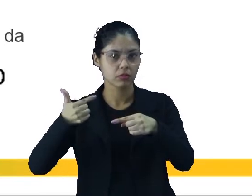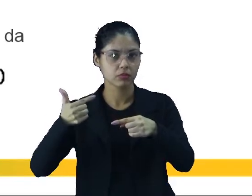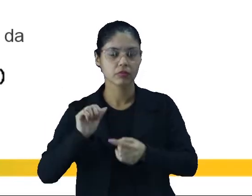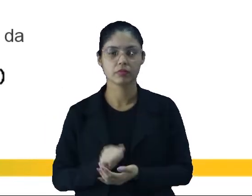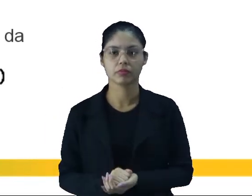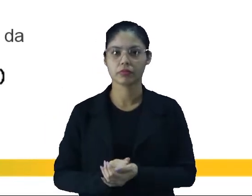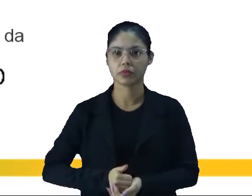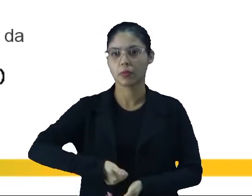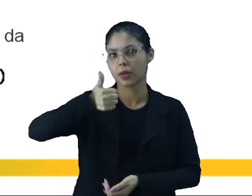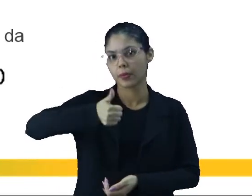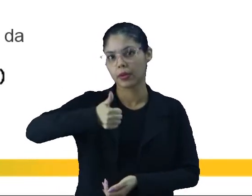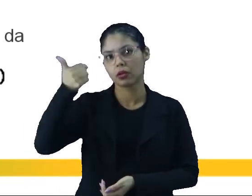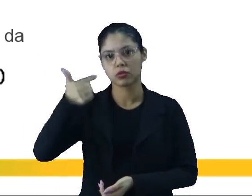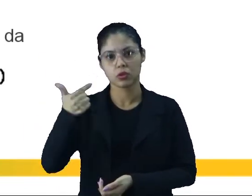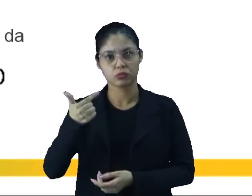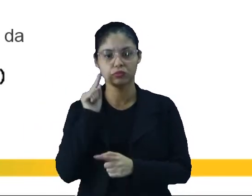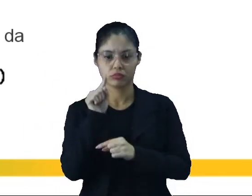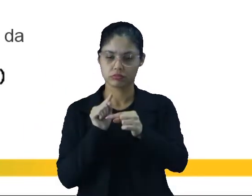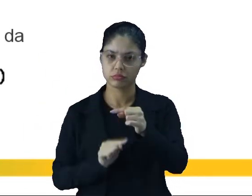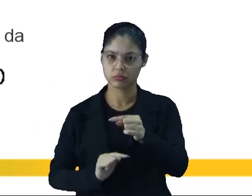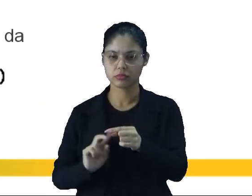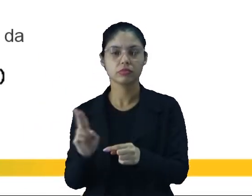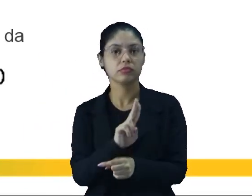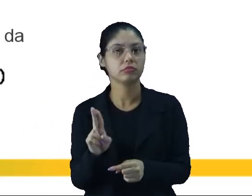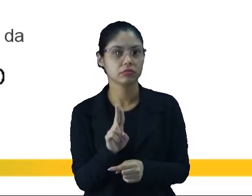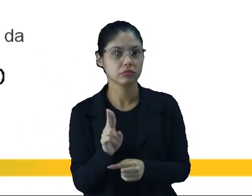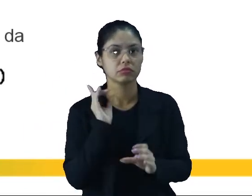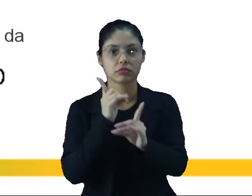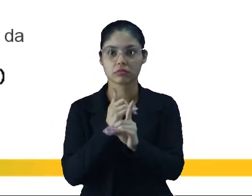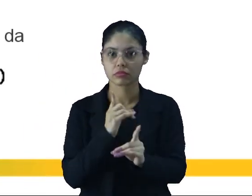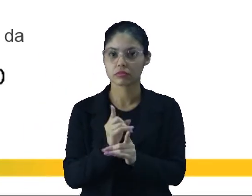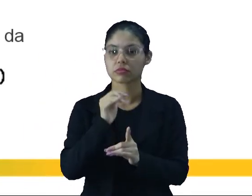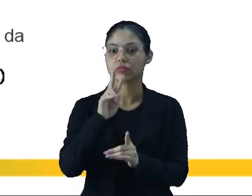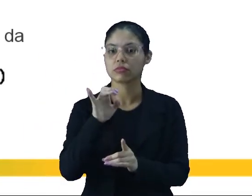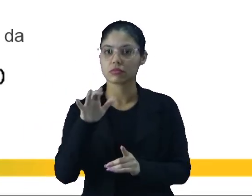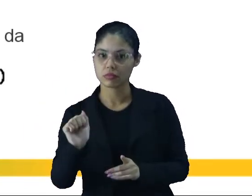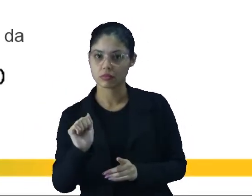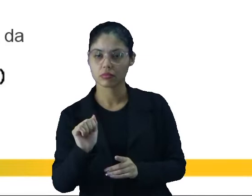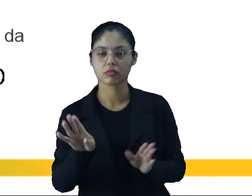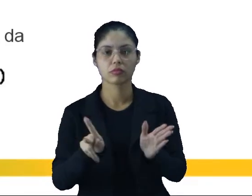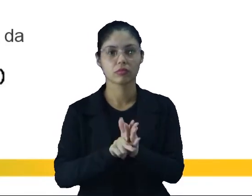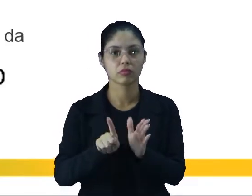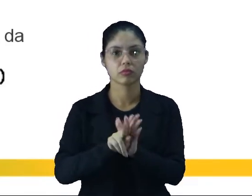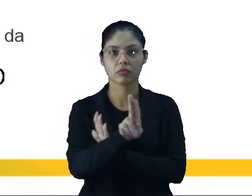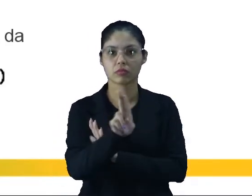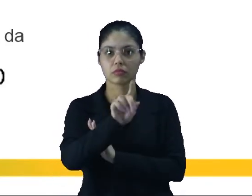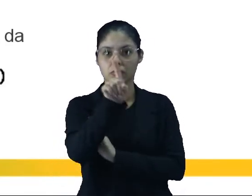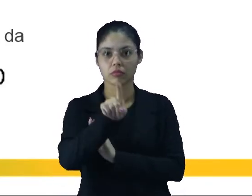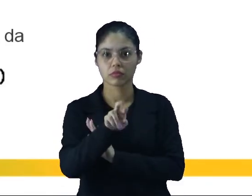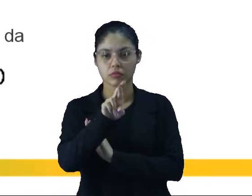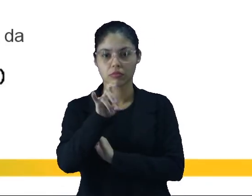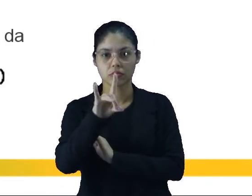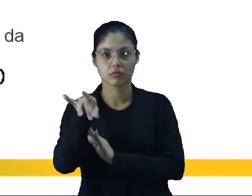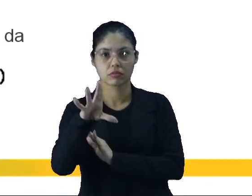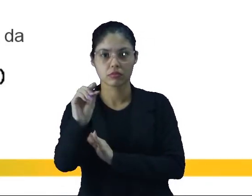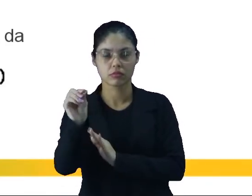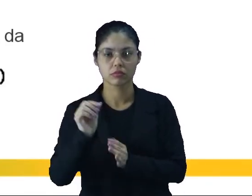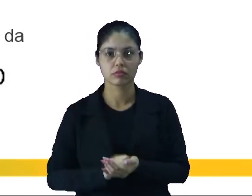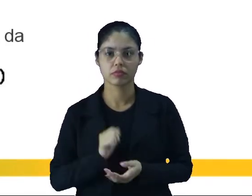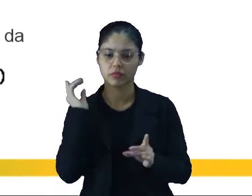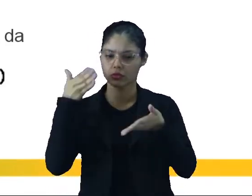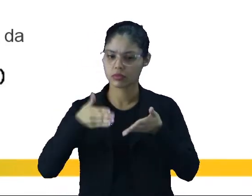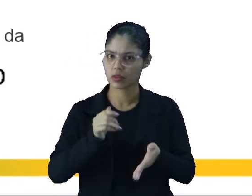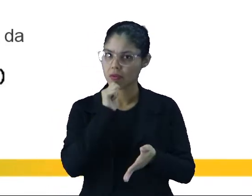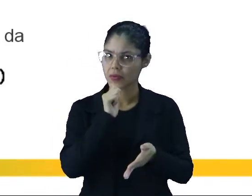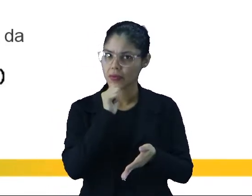eu divido o segundo pelo primeiro termo, a gente chama e encontra a constante, chamada de razão, tá? Ok? E para mim chegar na